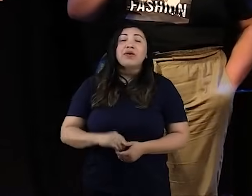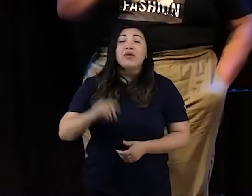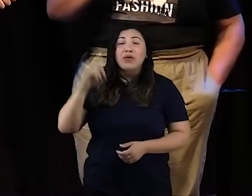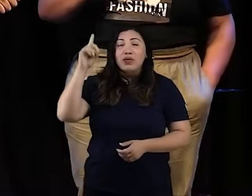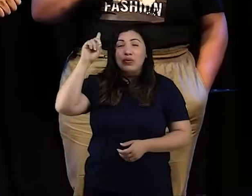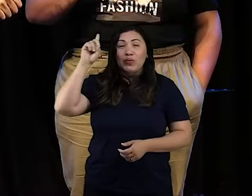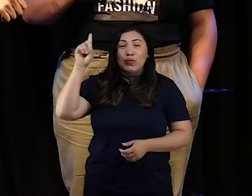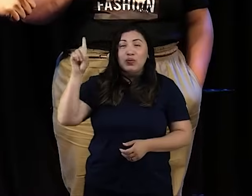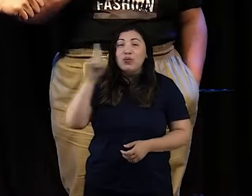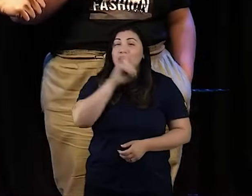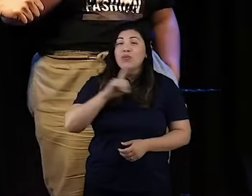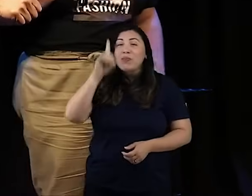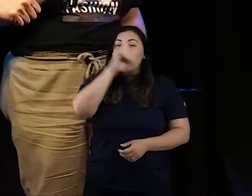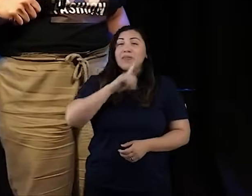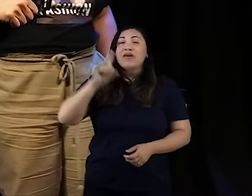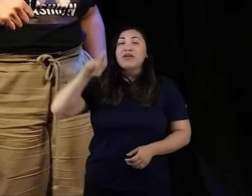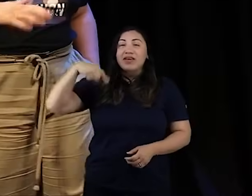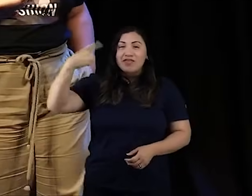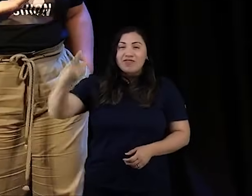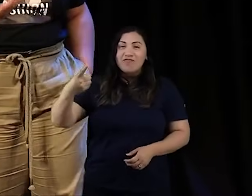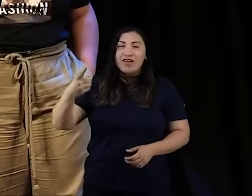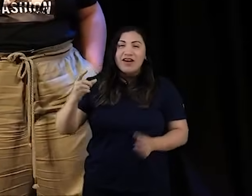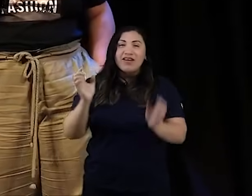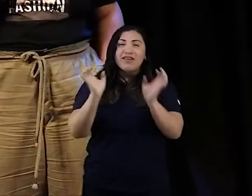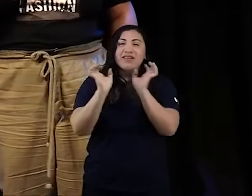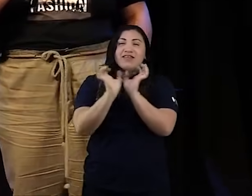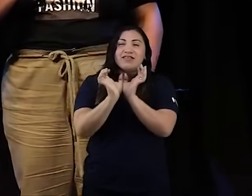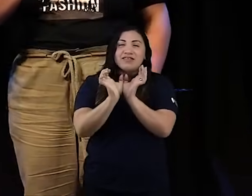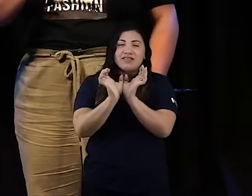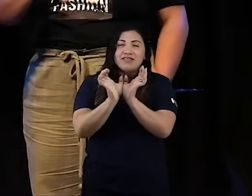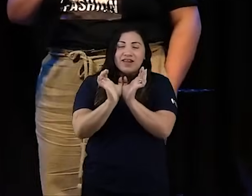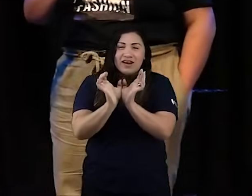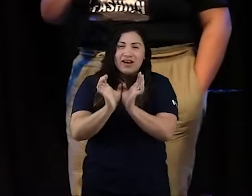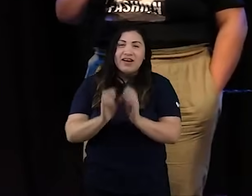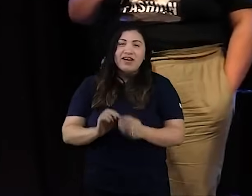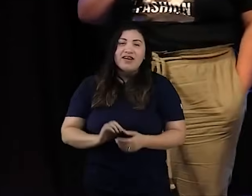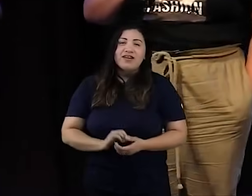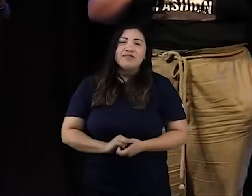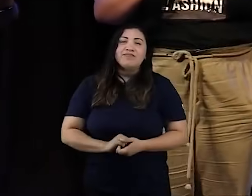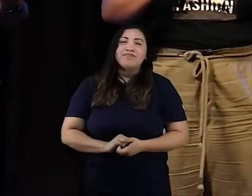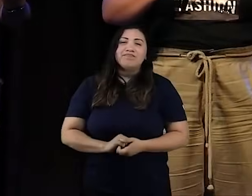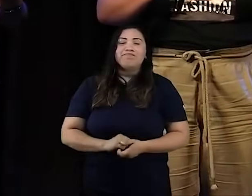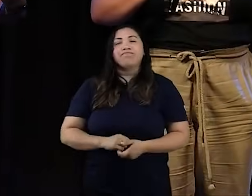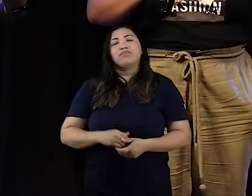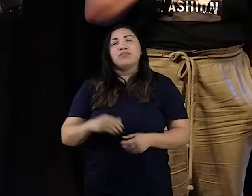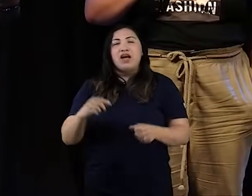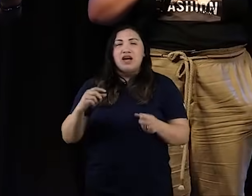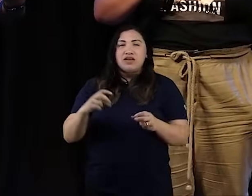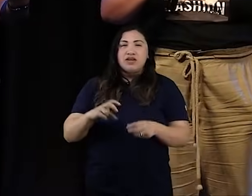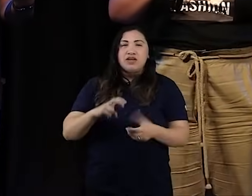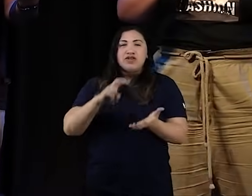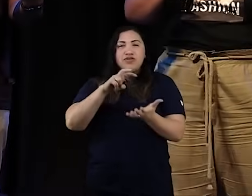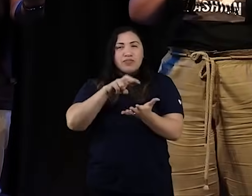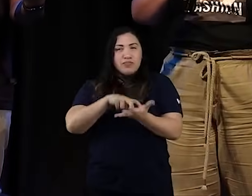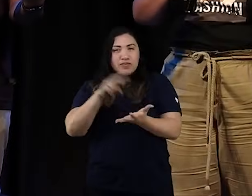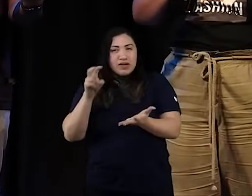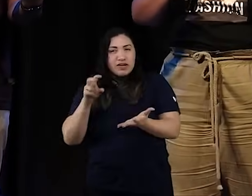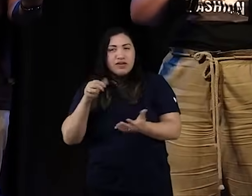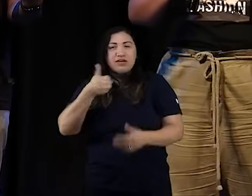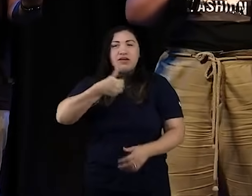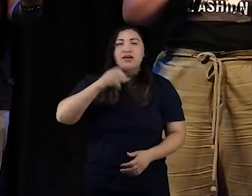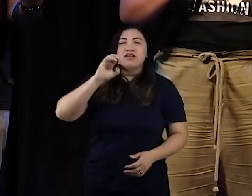vem tem ceia todo mundo tem que est aqui na ceia hoje de manhã às 10 da manhã ou à noite às 19